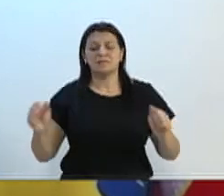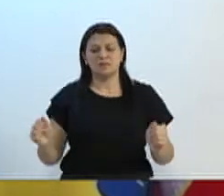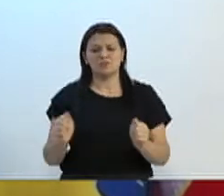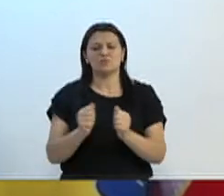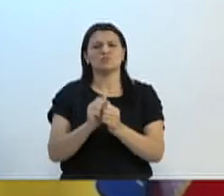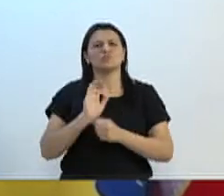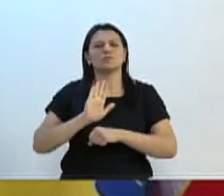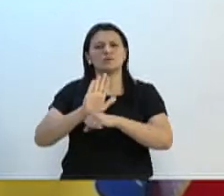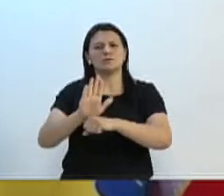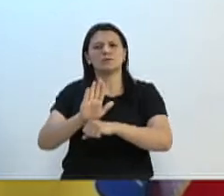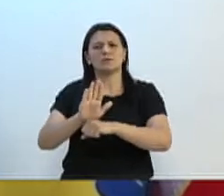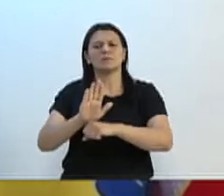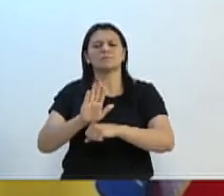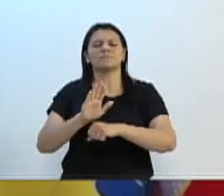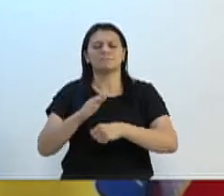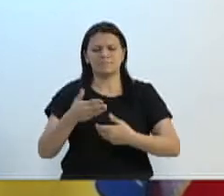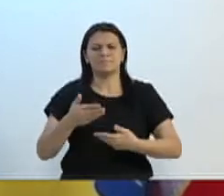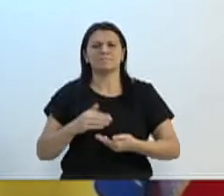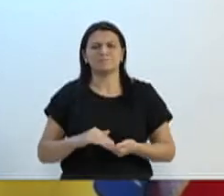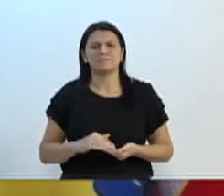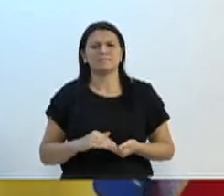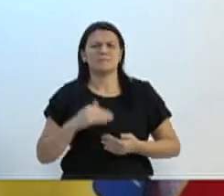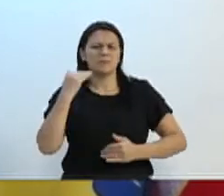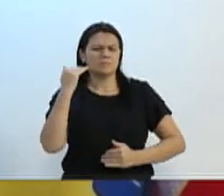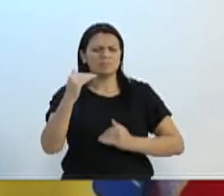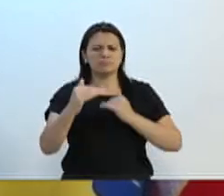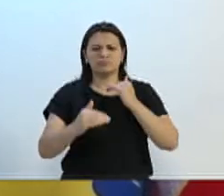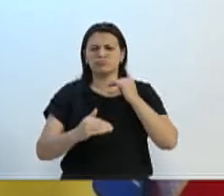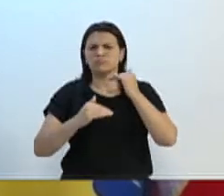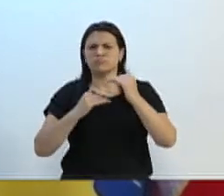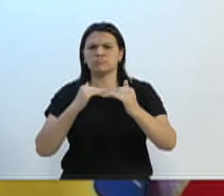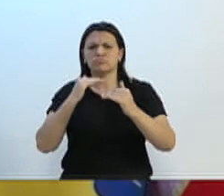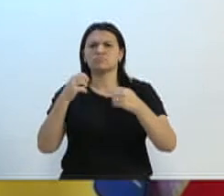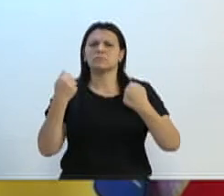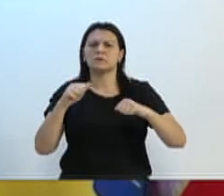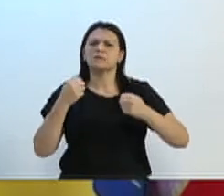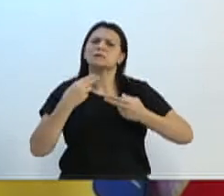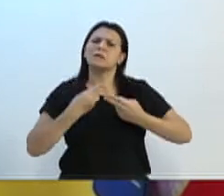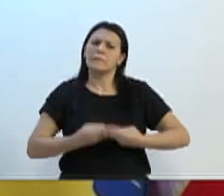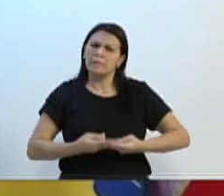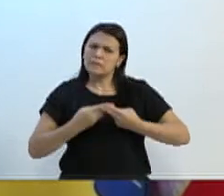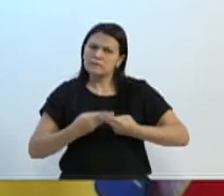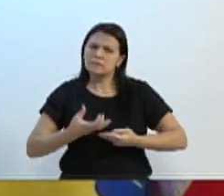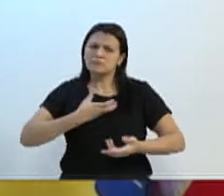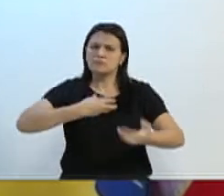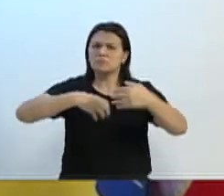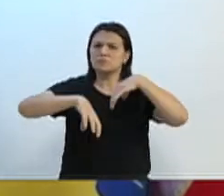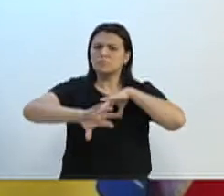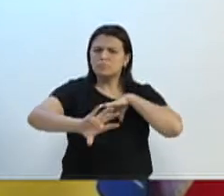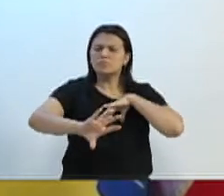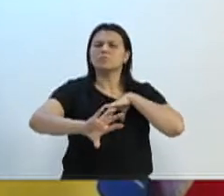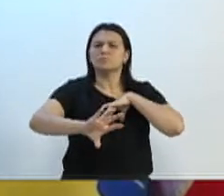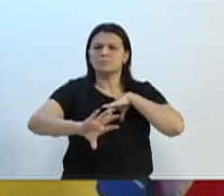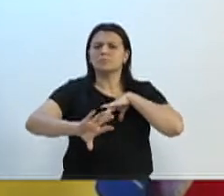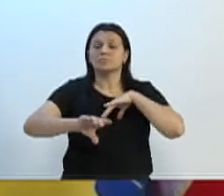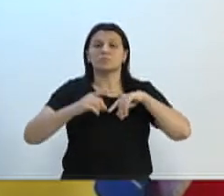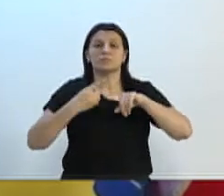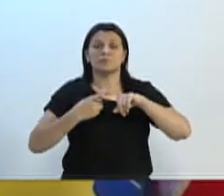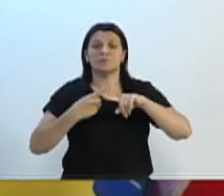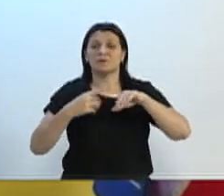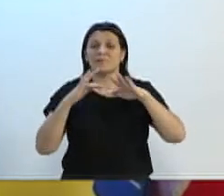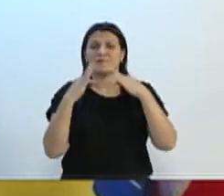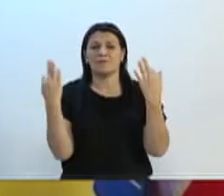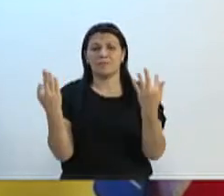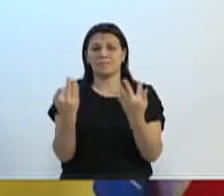grande receita. É um processo que requer resiliência, empatia e tolerância, pois família e